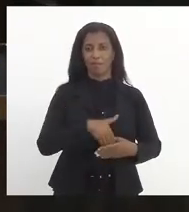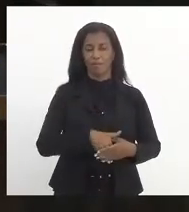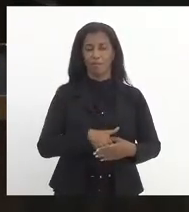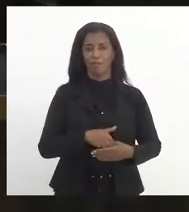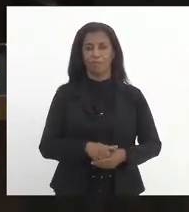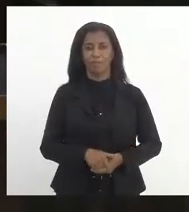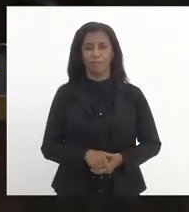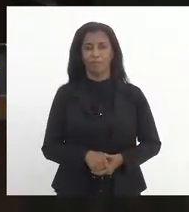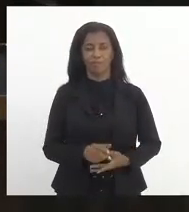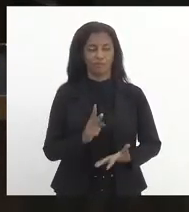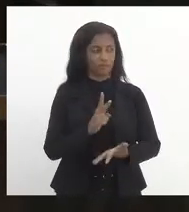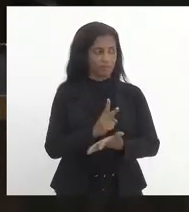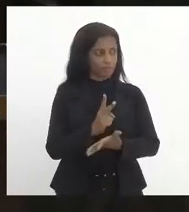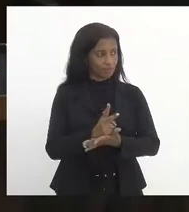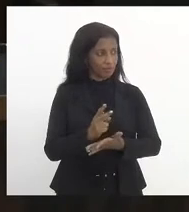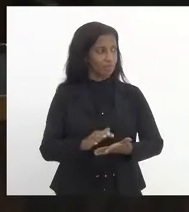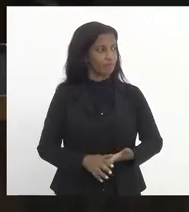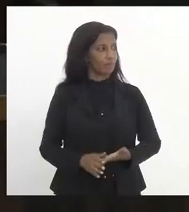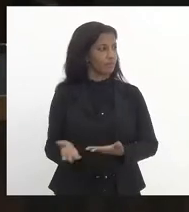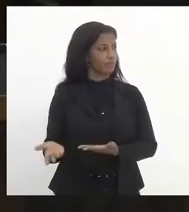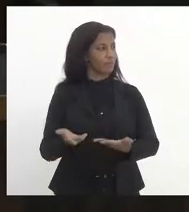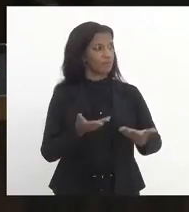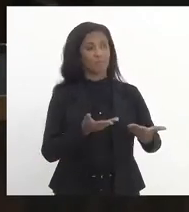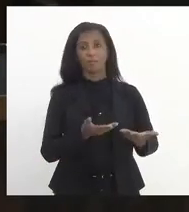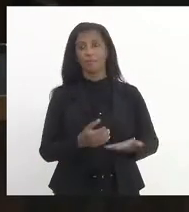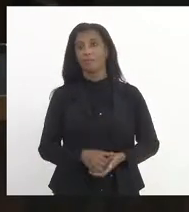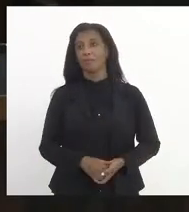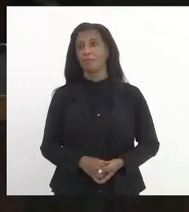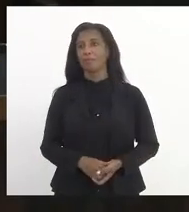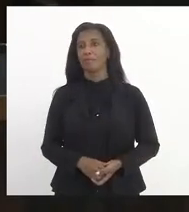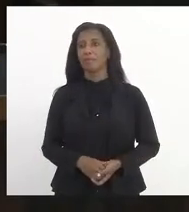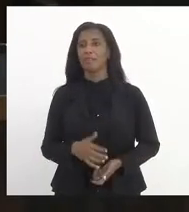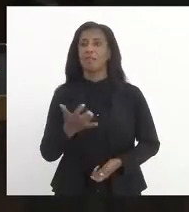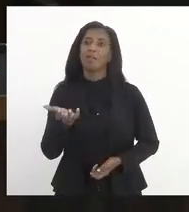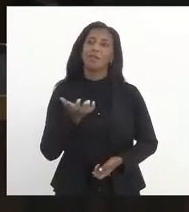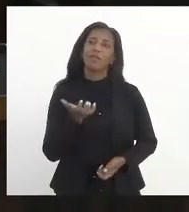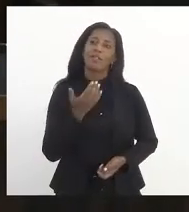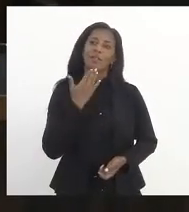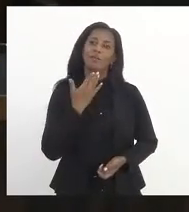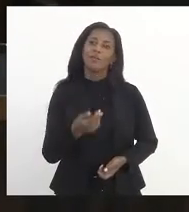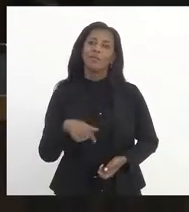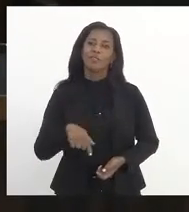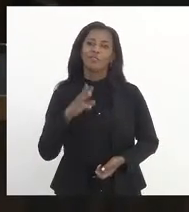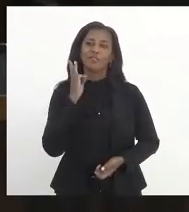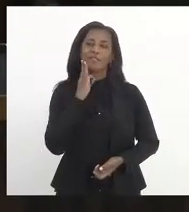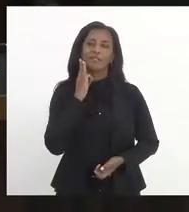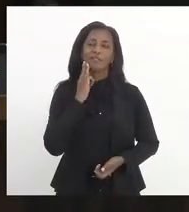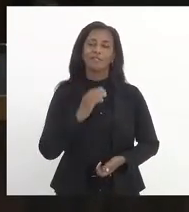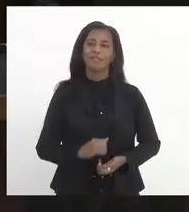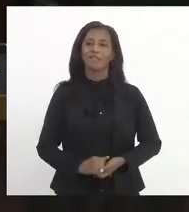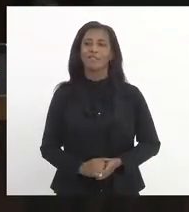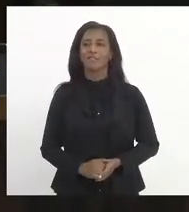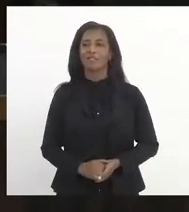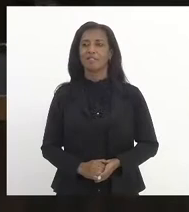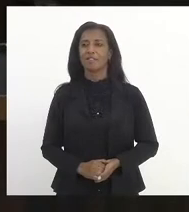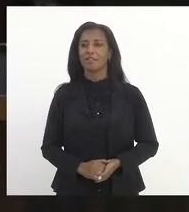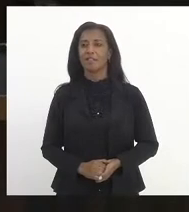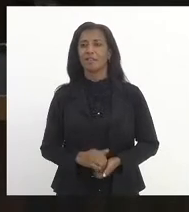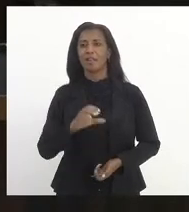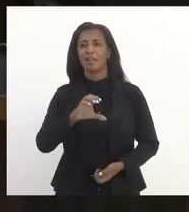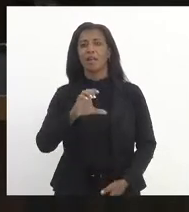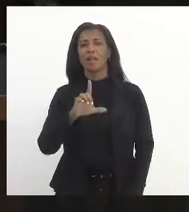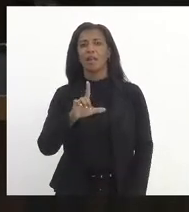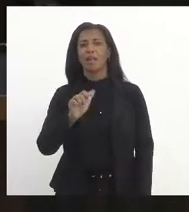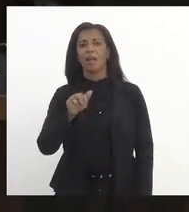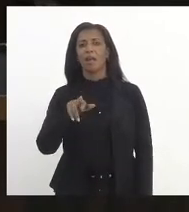que aprovam, permaneçam como estão aprovados, vai à promulgação. Eu queria fazer aqui, Valdec. Cláudio Roberto é o parceiro